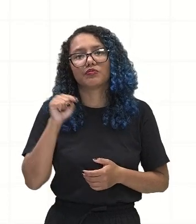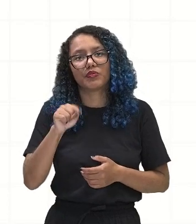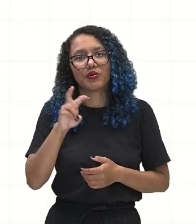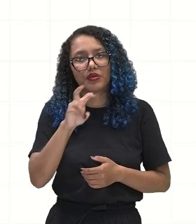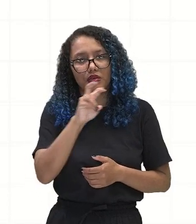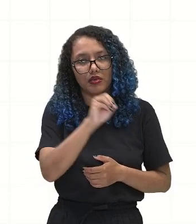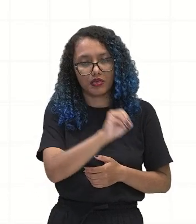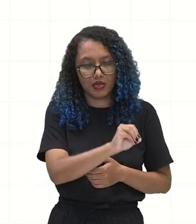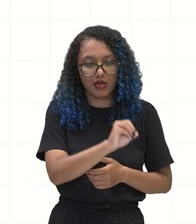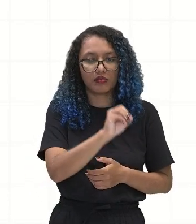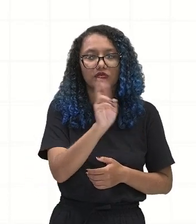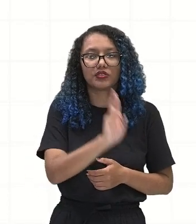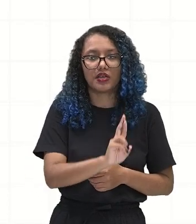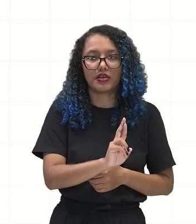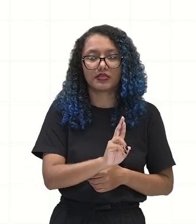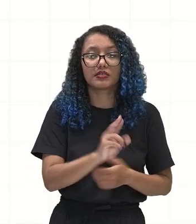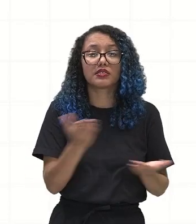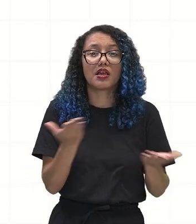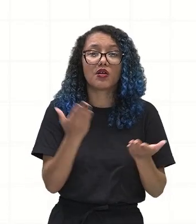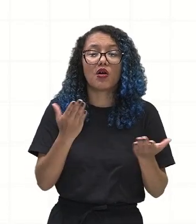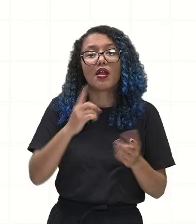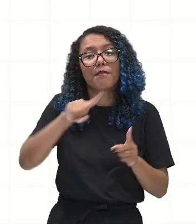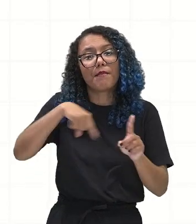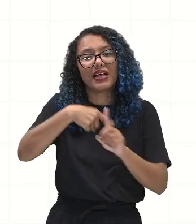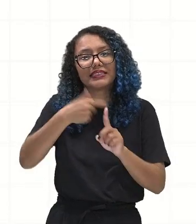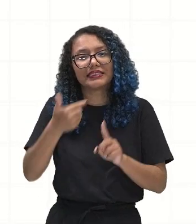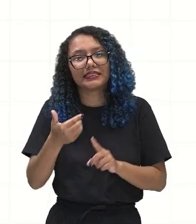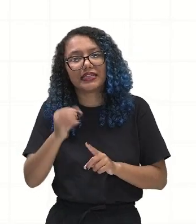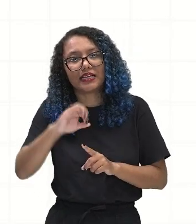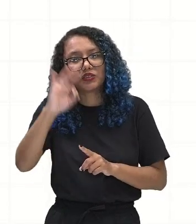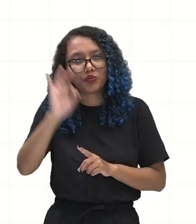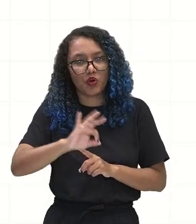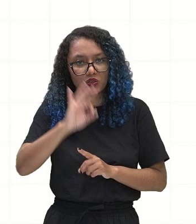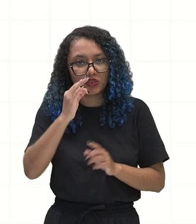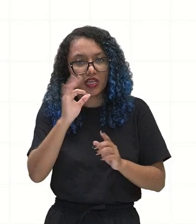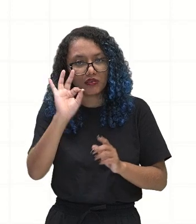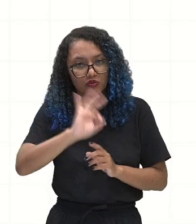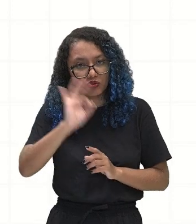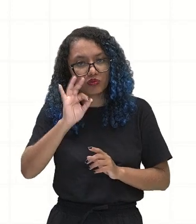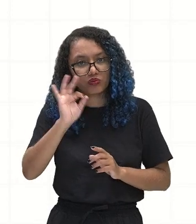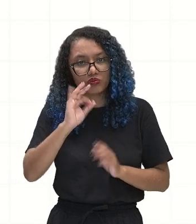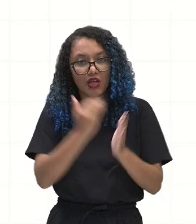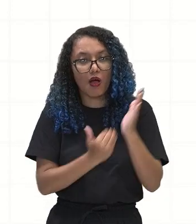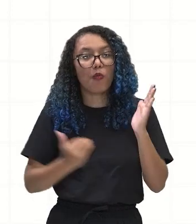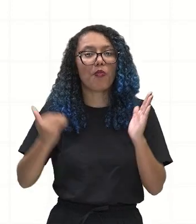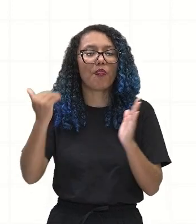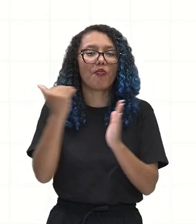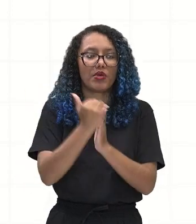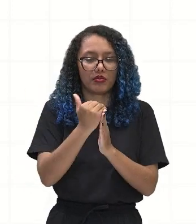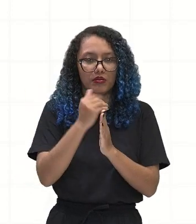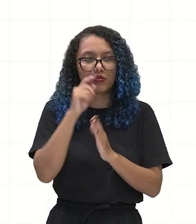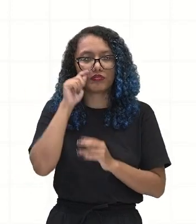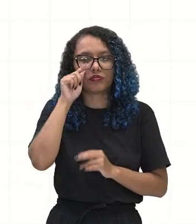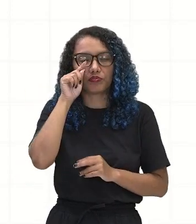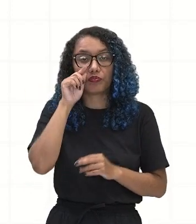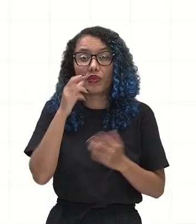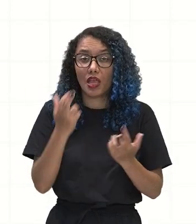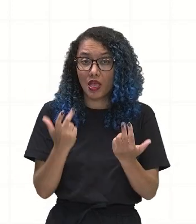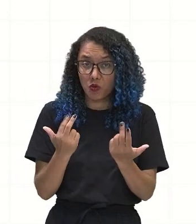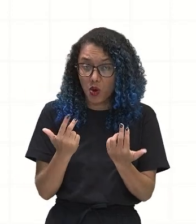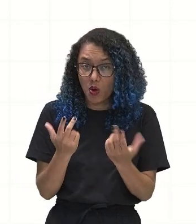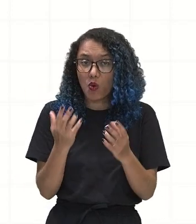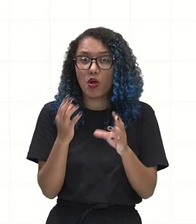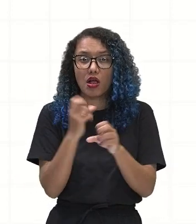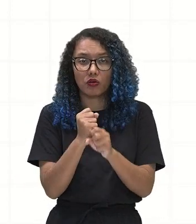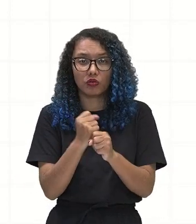né? Recebeu aqui um aumento de 10%. E aí, do mesmo jeito, ó. Só que agora, reparem aqui,